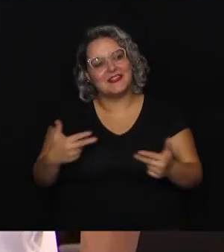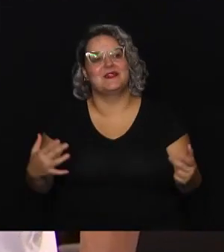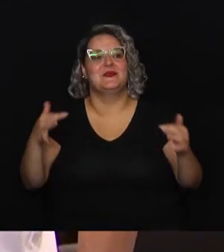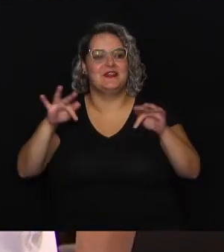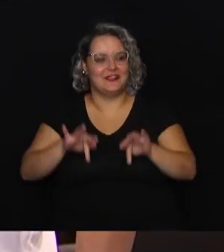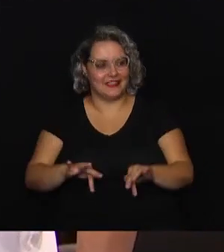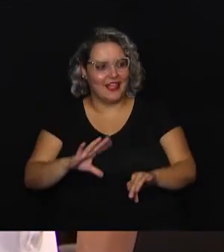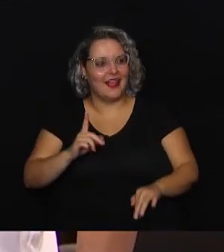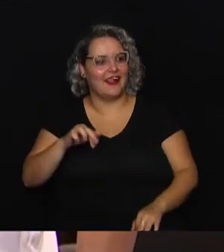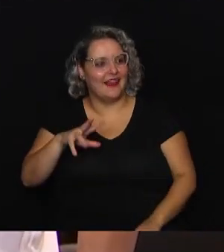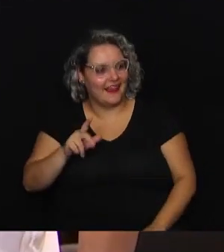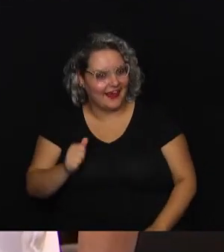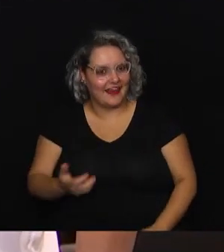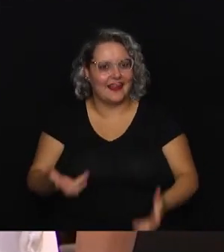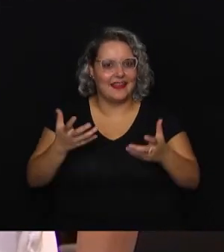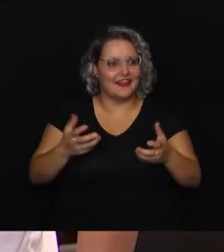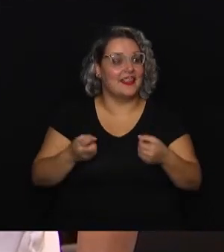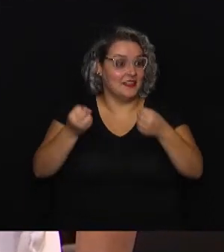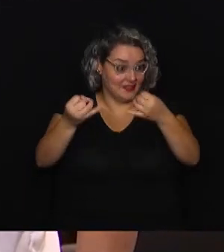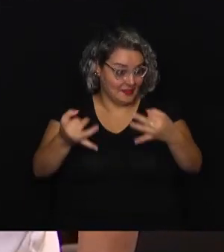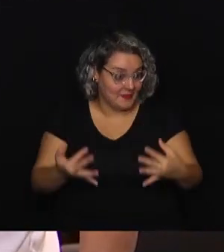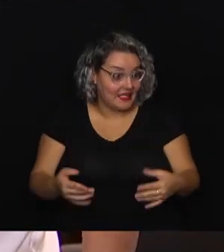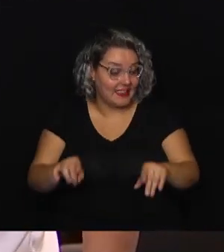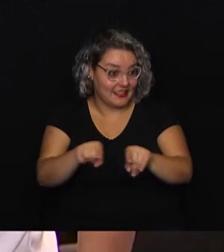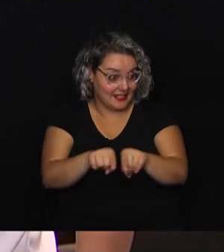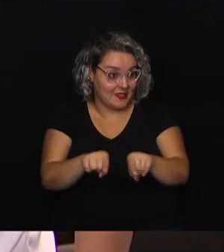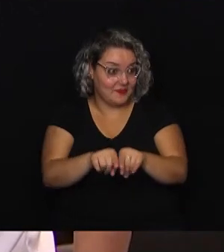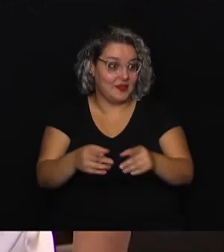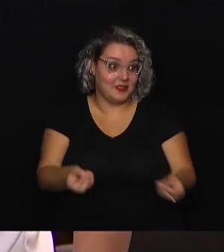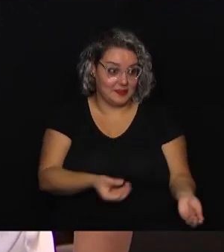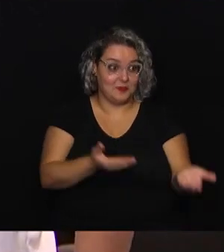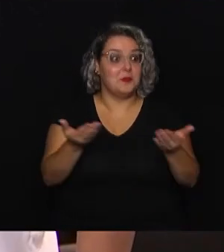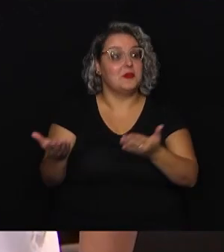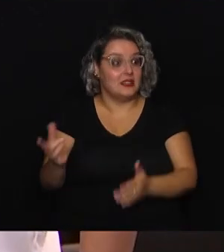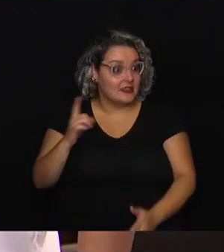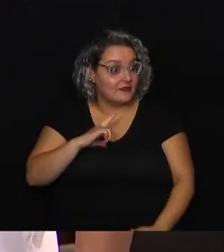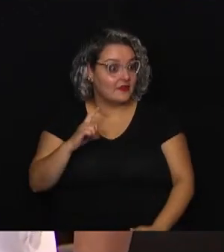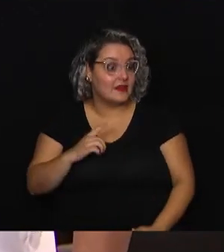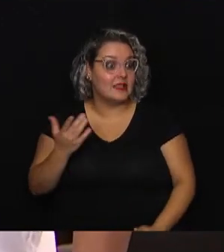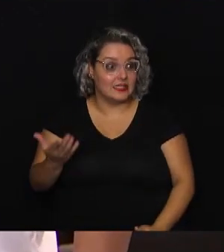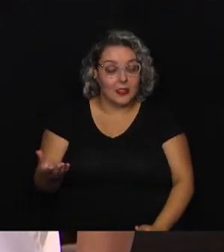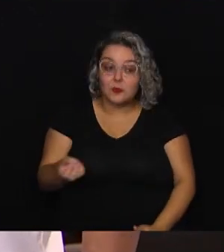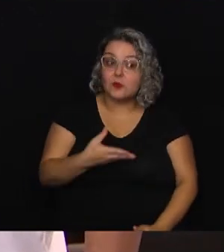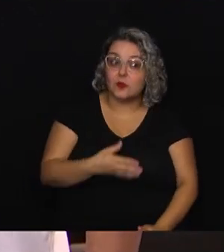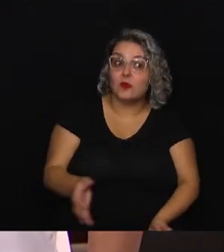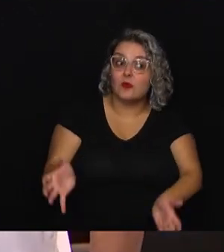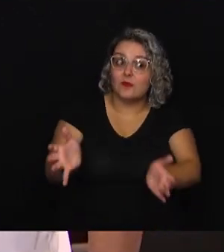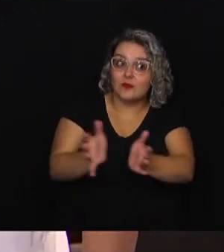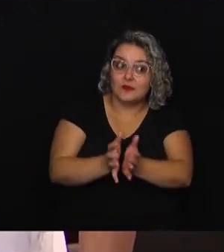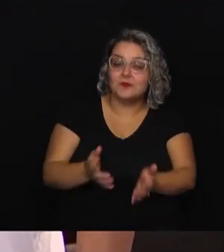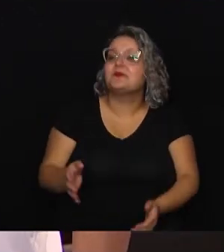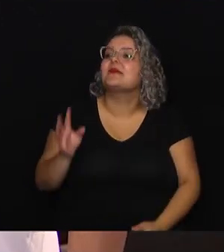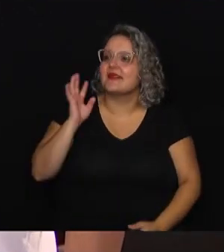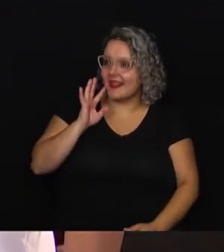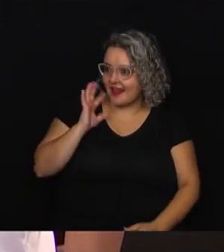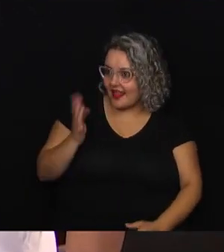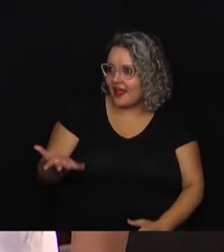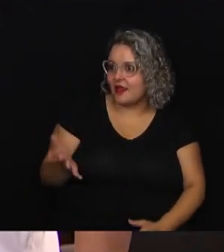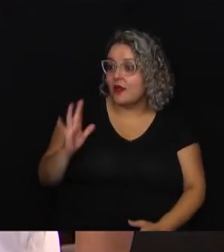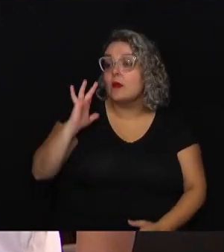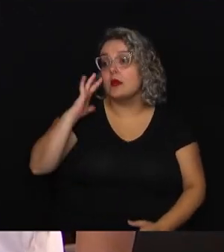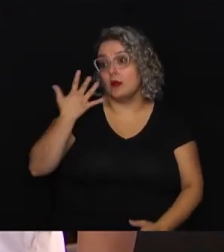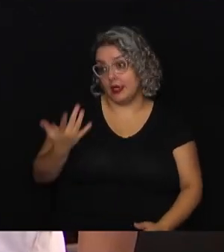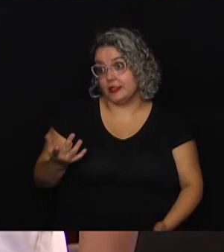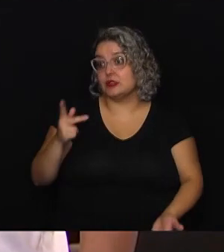que você queira passar sobre, inclusive, a apresentação que vai ter aqui do novo time? Legal. Eu acho que, na verdade, o